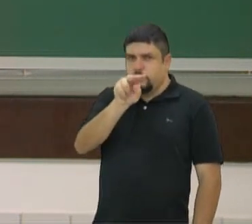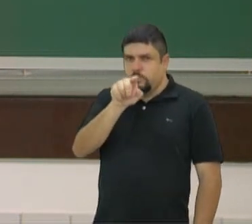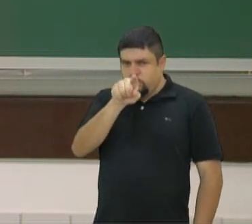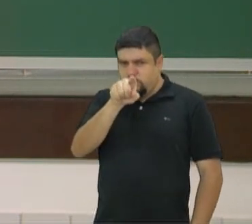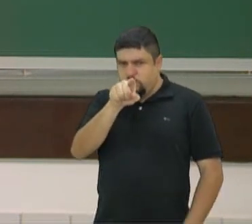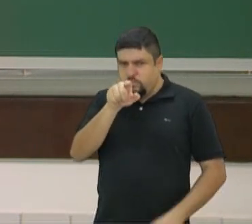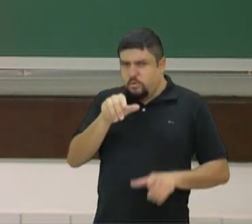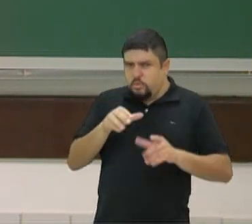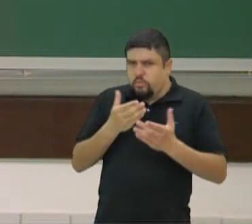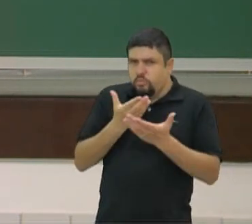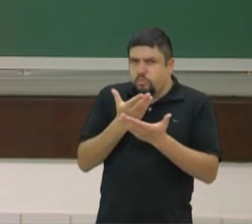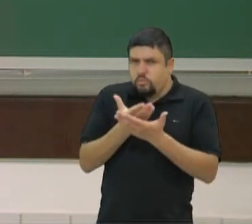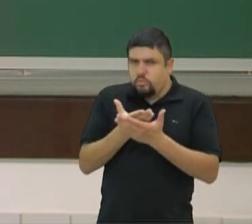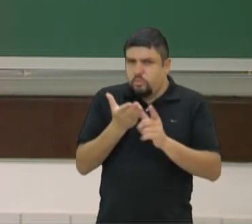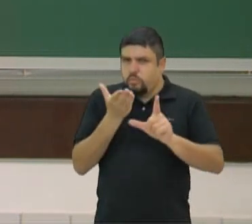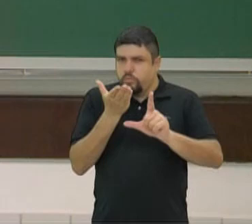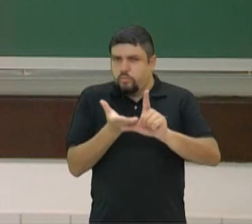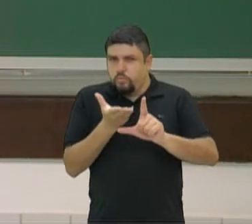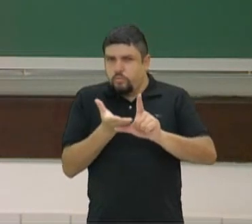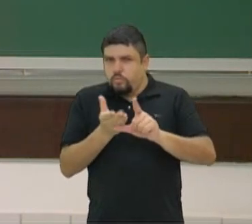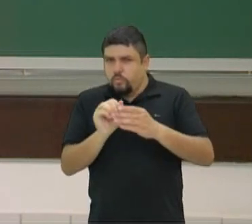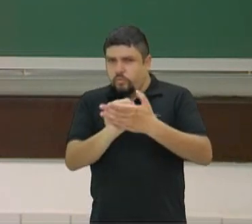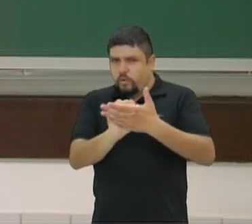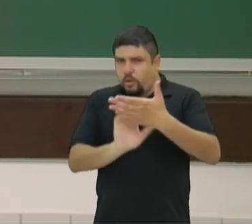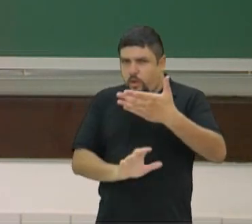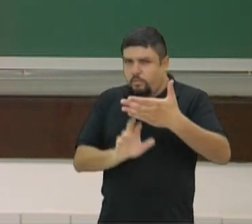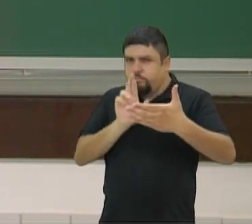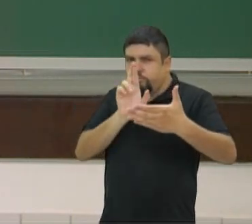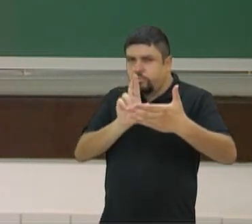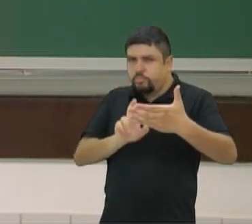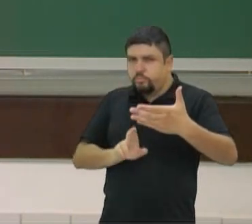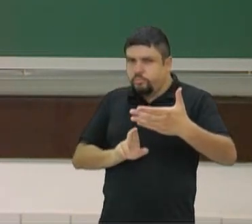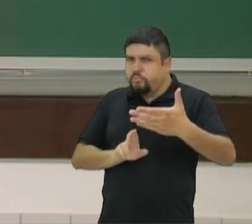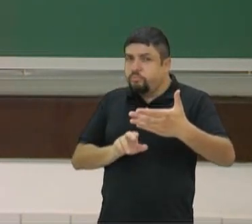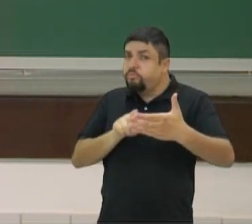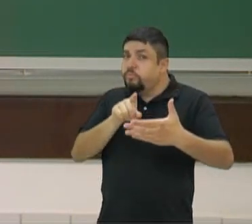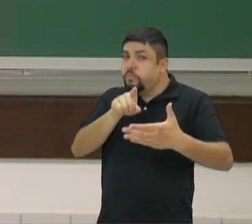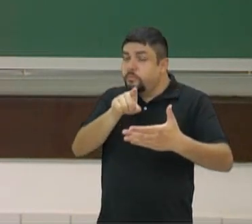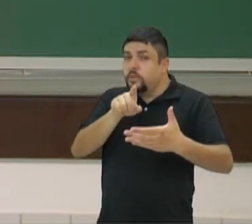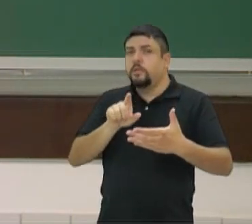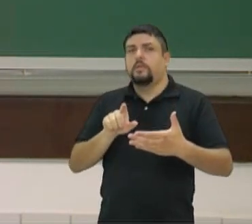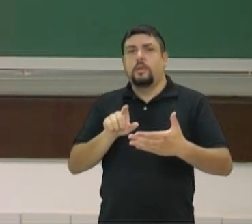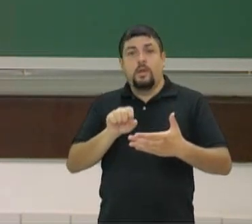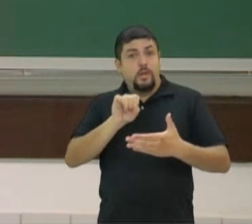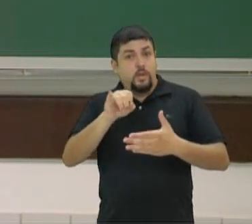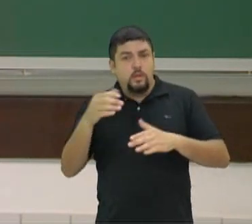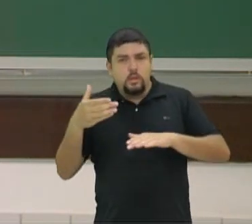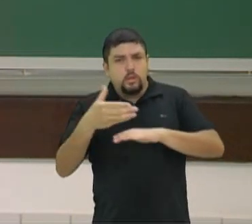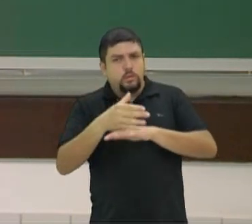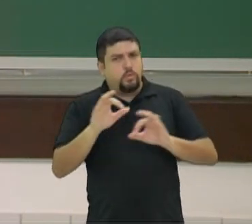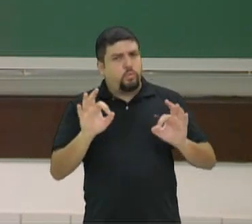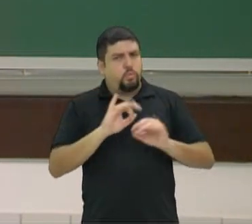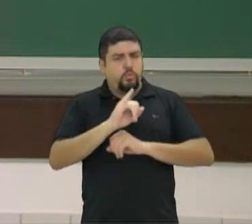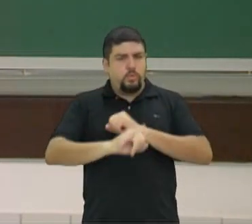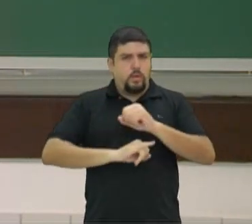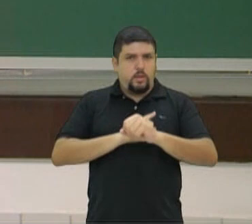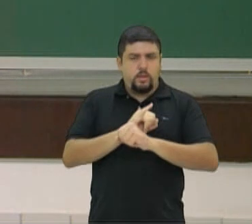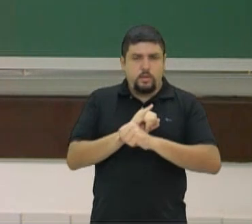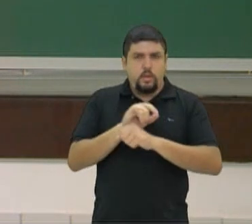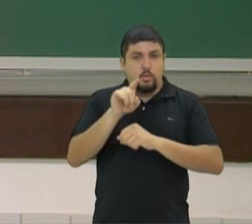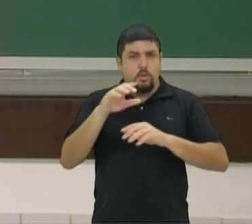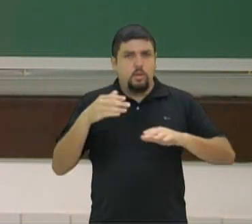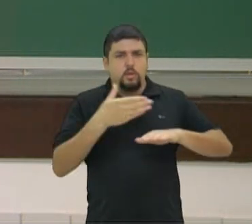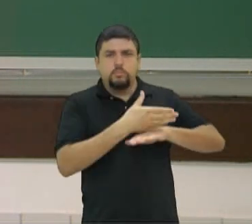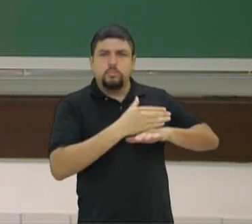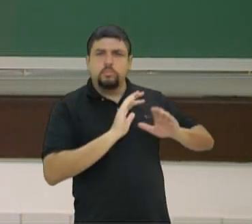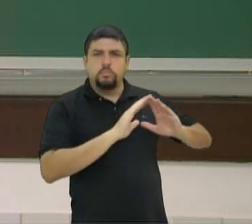Classroom, vocês têm feito as atividades postadas pelo seu professor. Você que não tem acesso à internet, tem ido à escola para